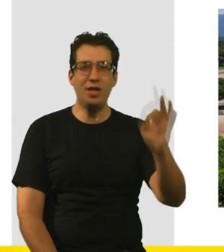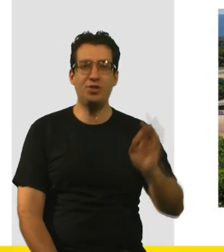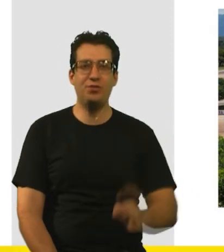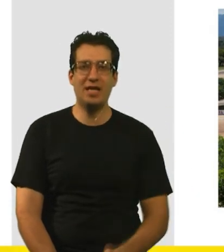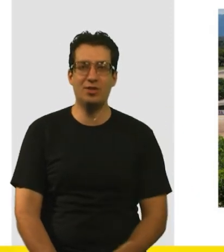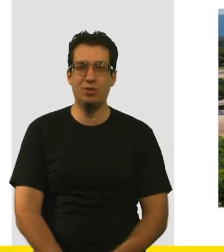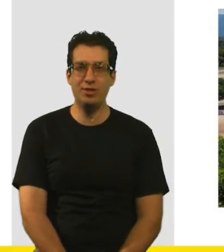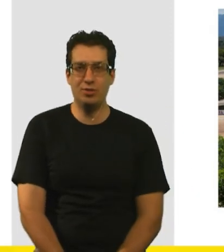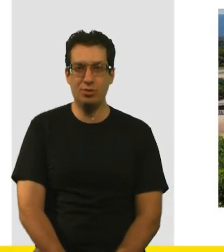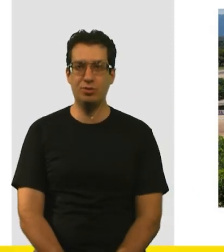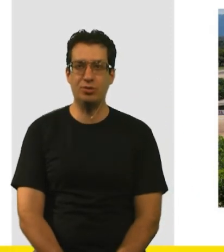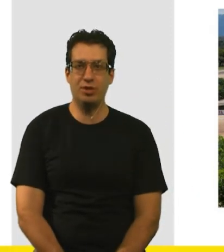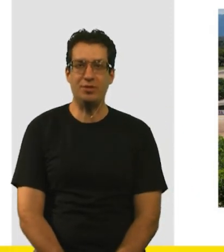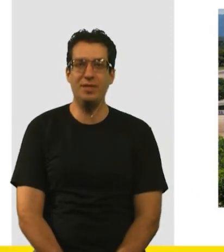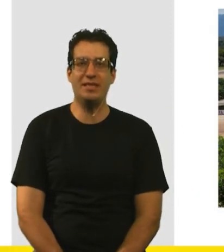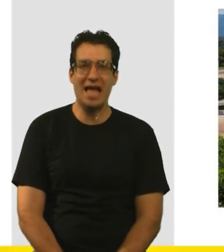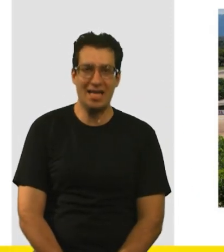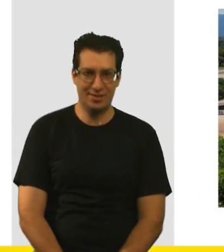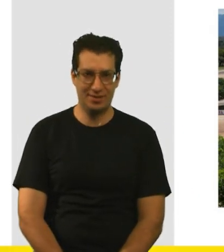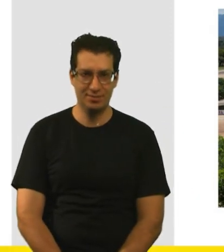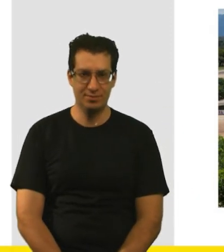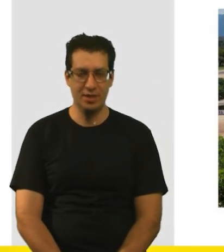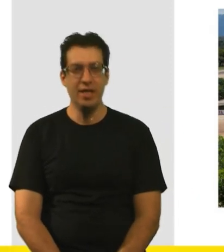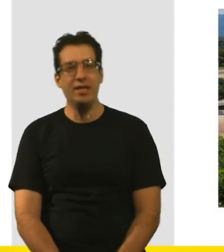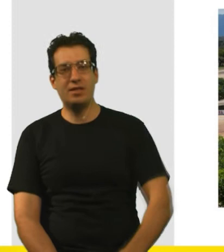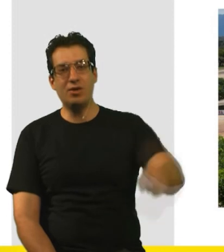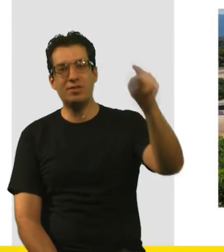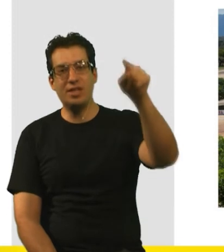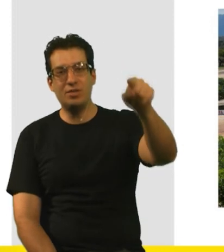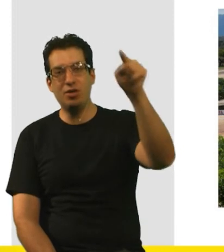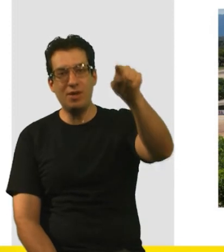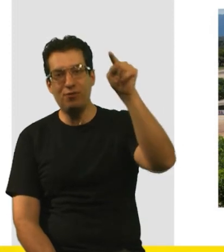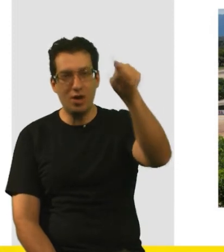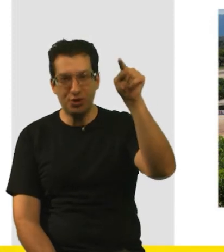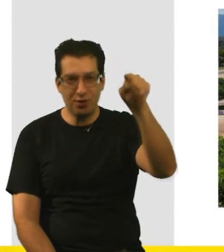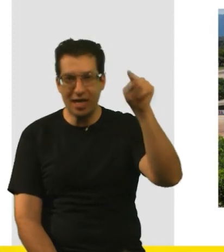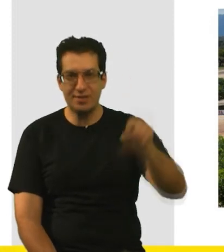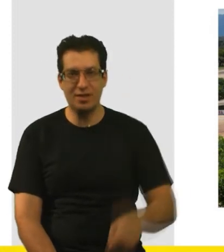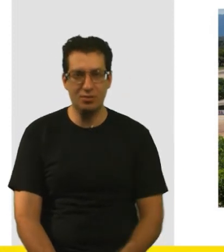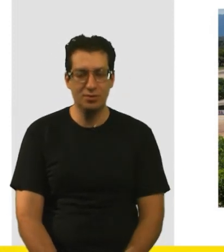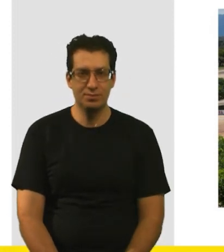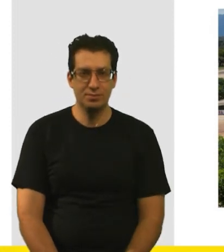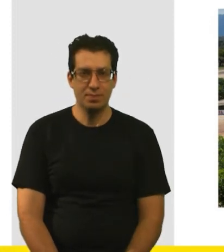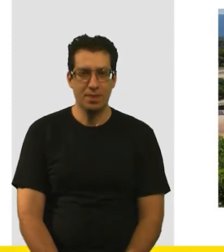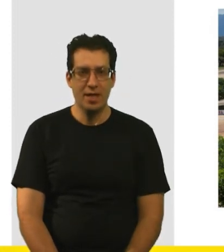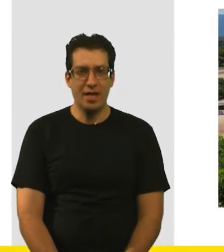Das fortificações e construções militares. Então, nós temos aí uma